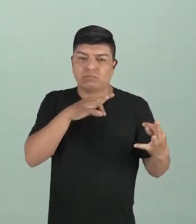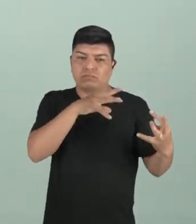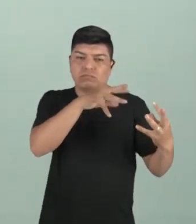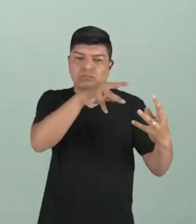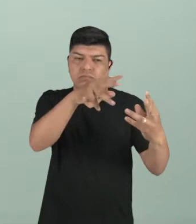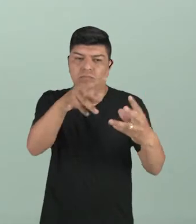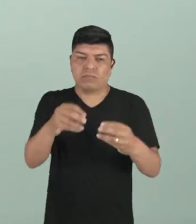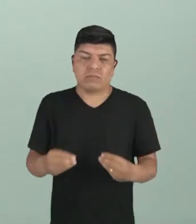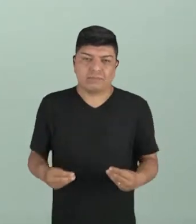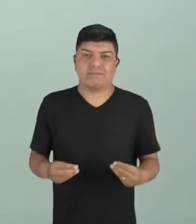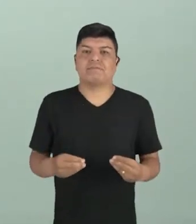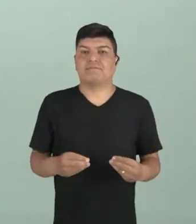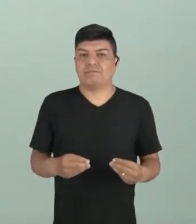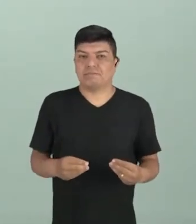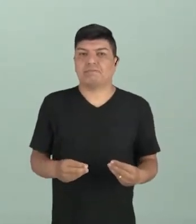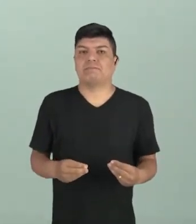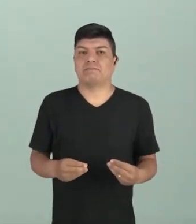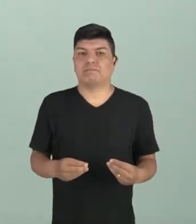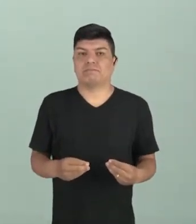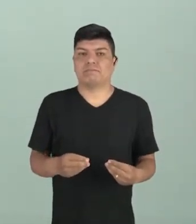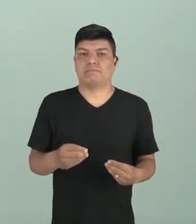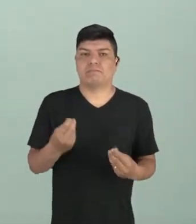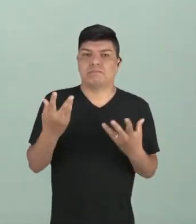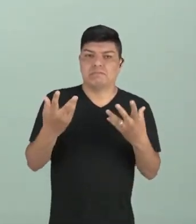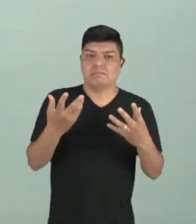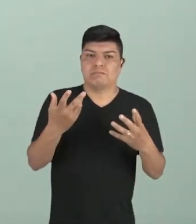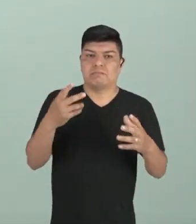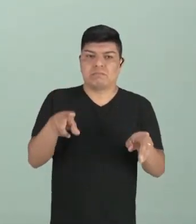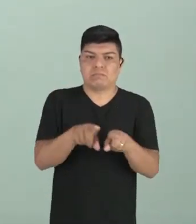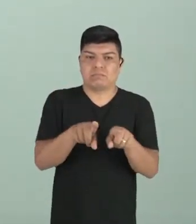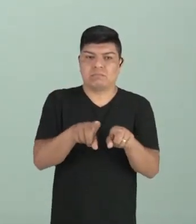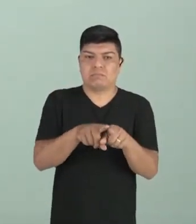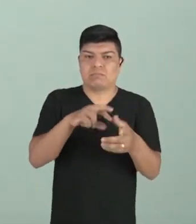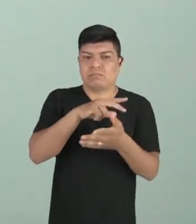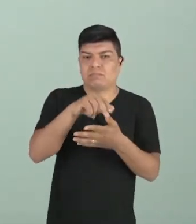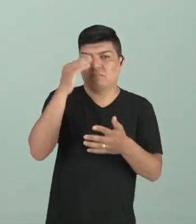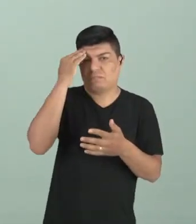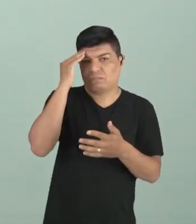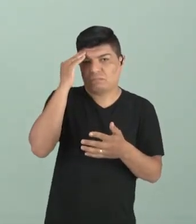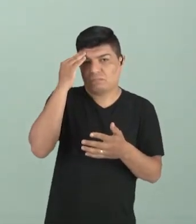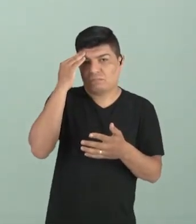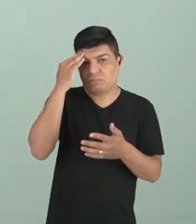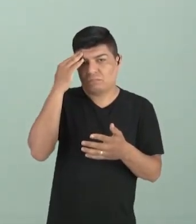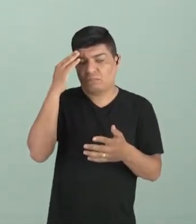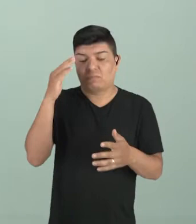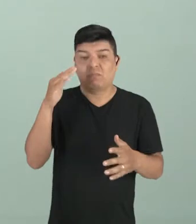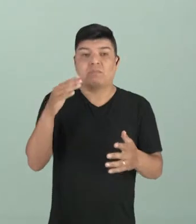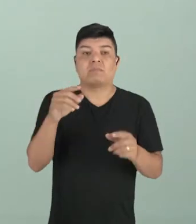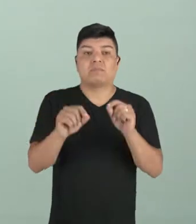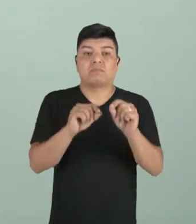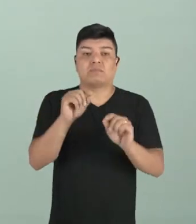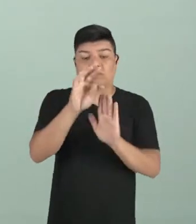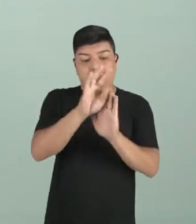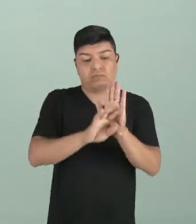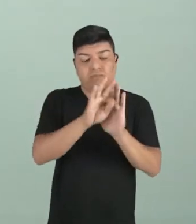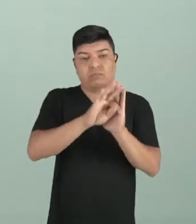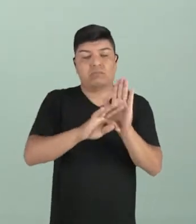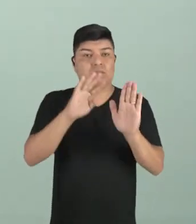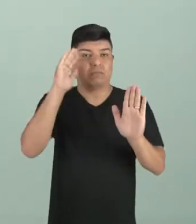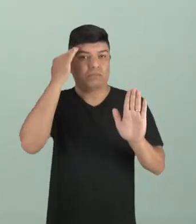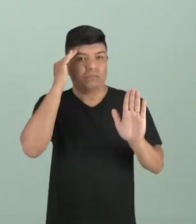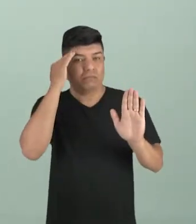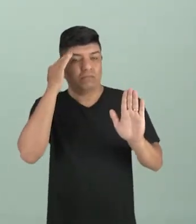aí uma dimensão, né, uma dimensão lógico-cognitiva, né, que vai desde a sua afinidade com os textos,